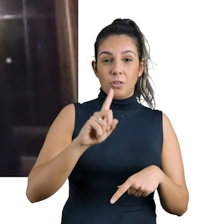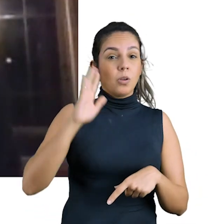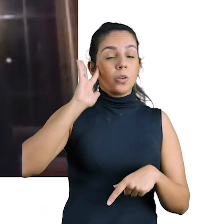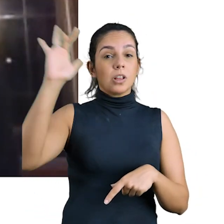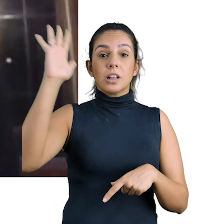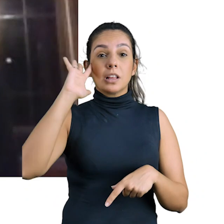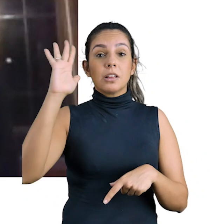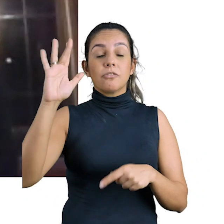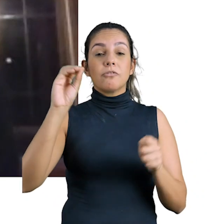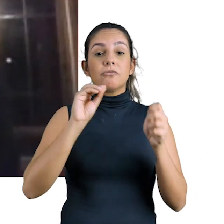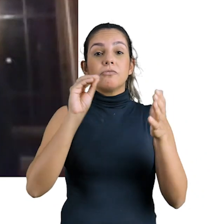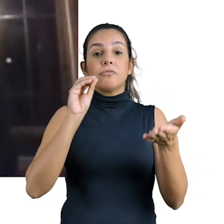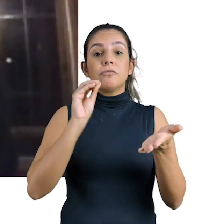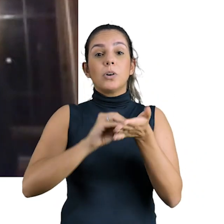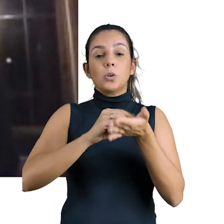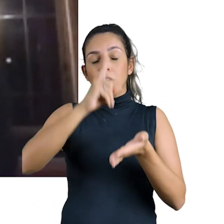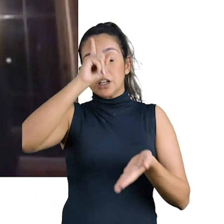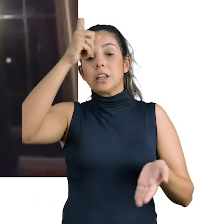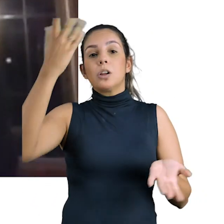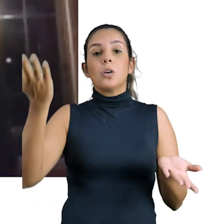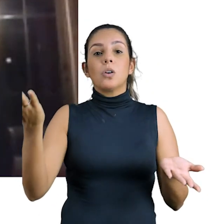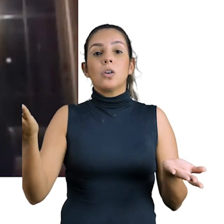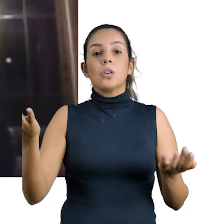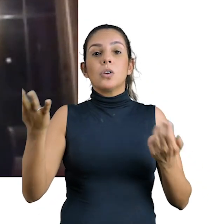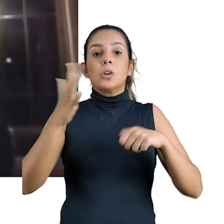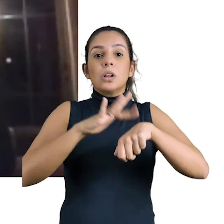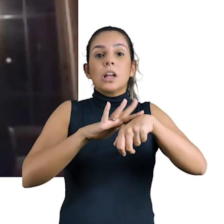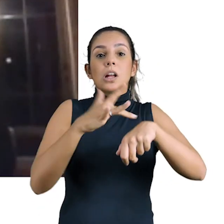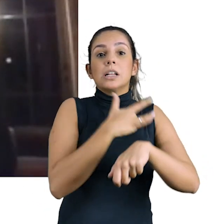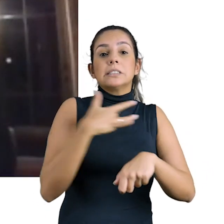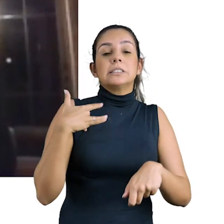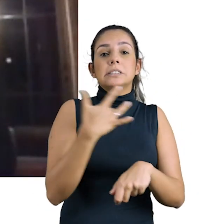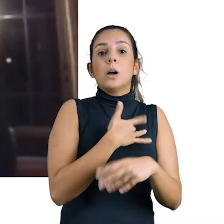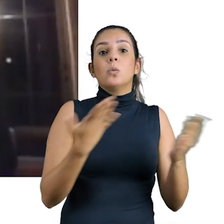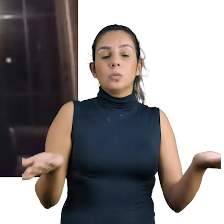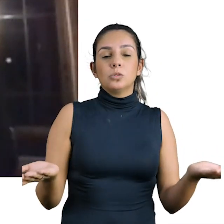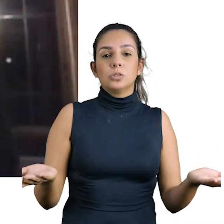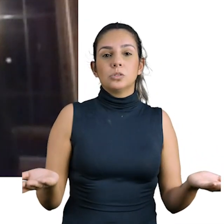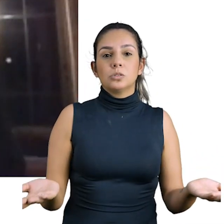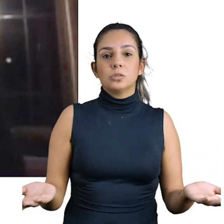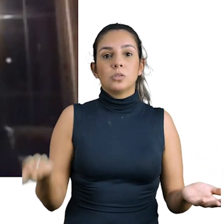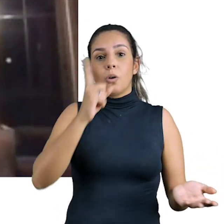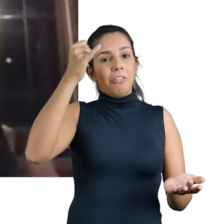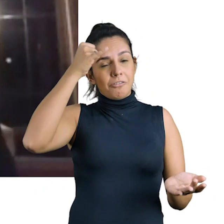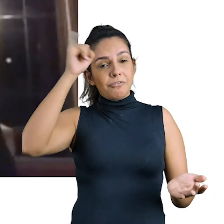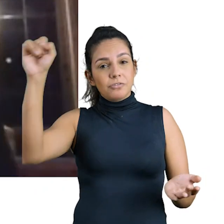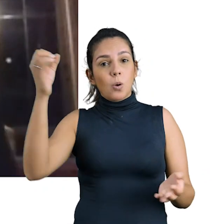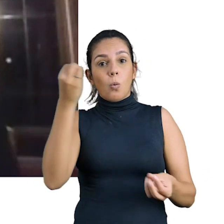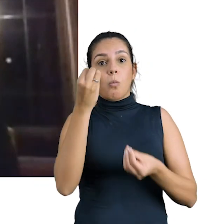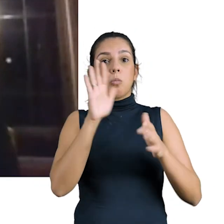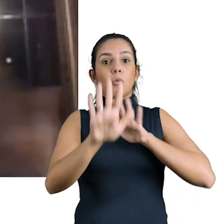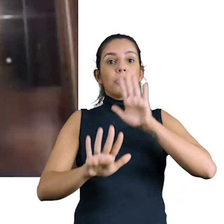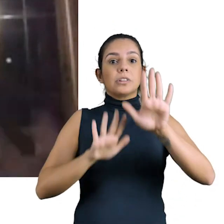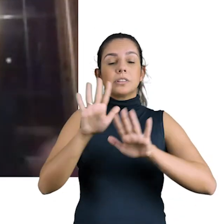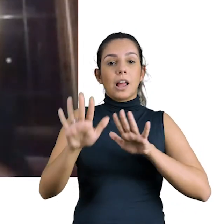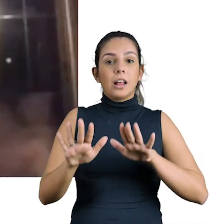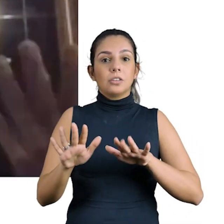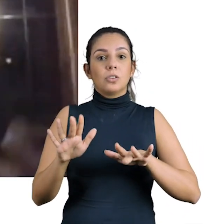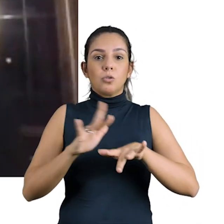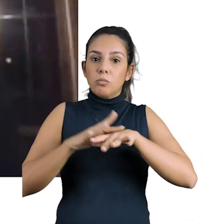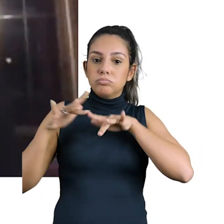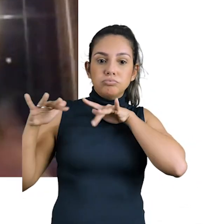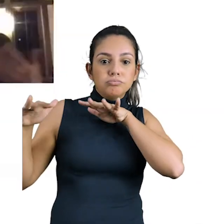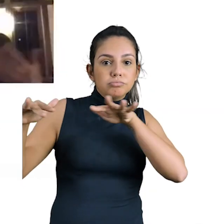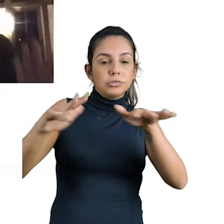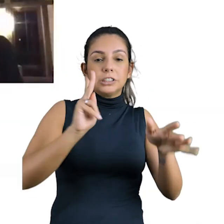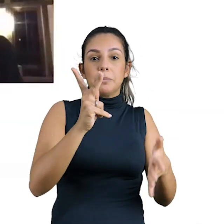não criamos exércitos de reserva no que se refere à nossa saúde, né? E nem nos precavemos, né? Quer dizer, as epidemias